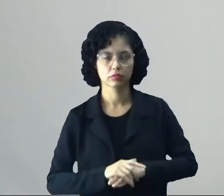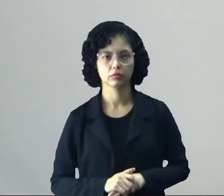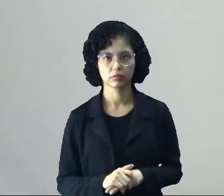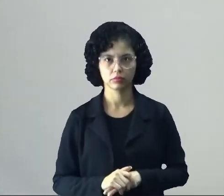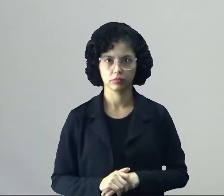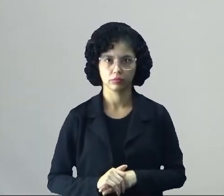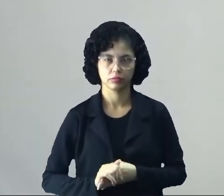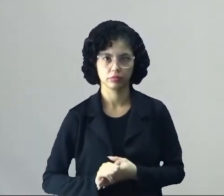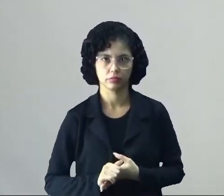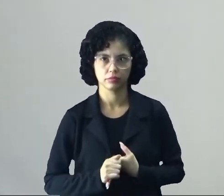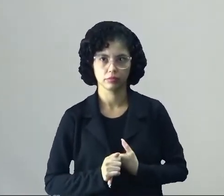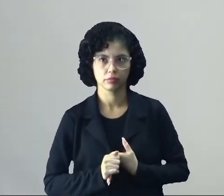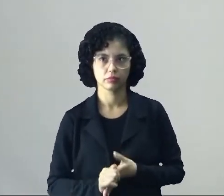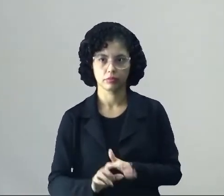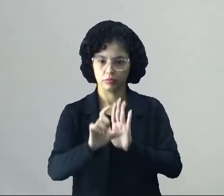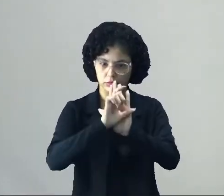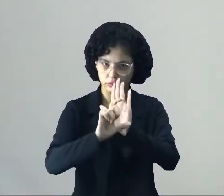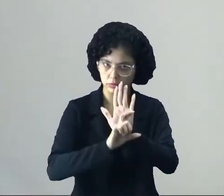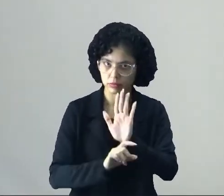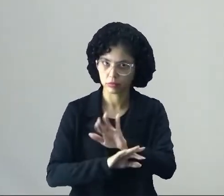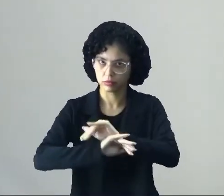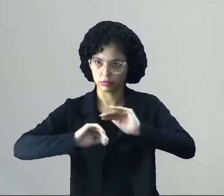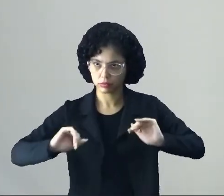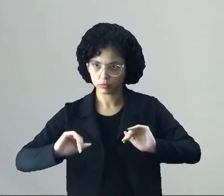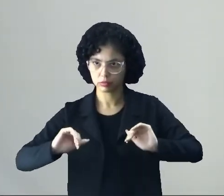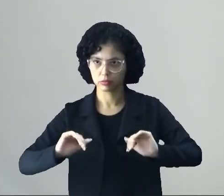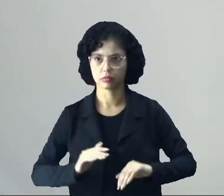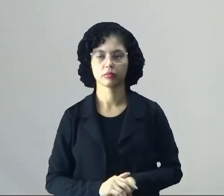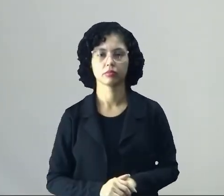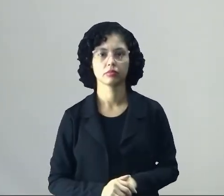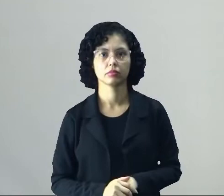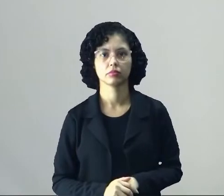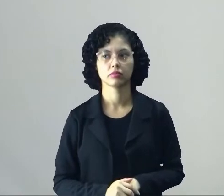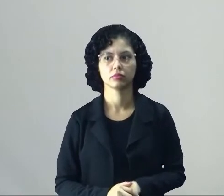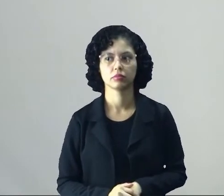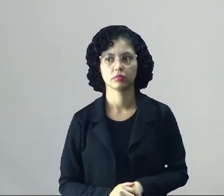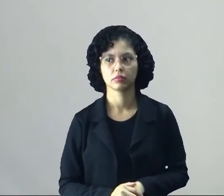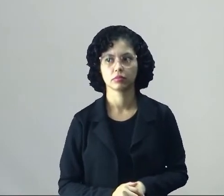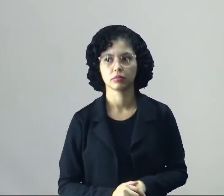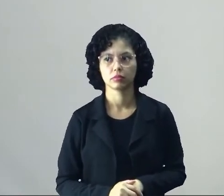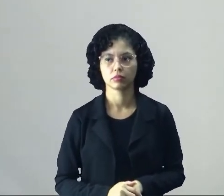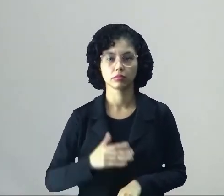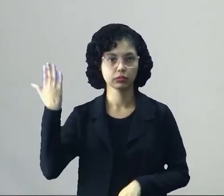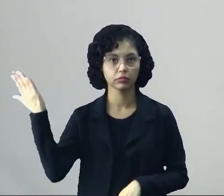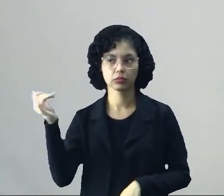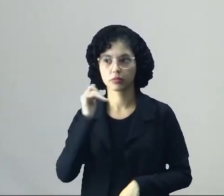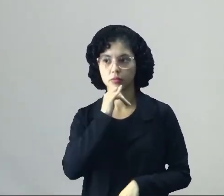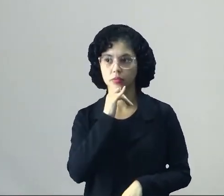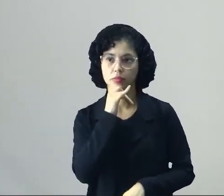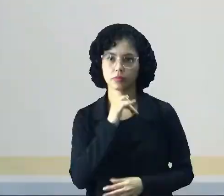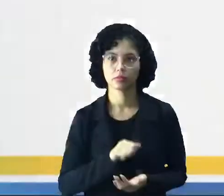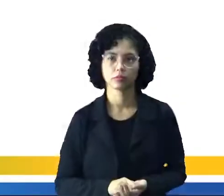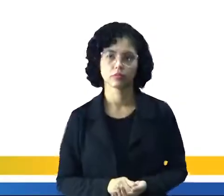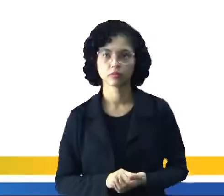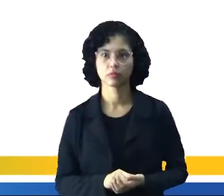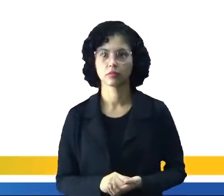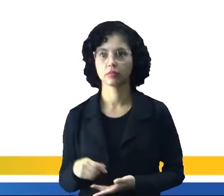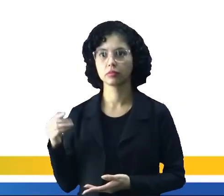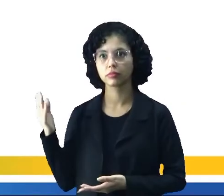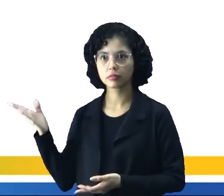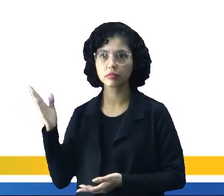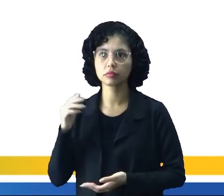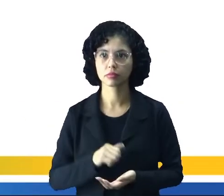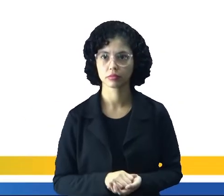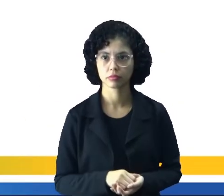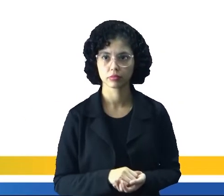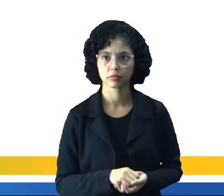a conclusão, separadamente, tá bom? Vamos lá? Olha aqui um exemplo de